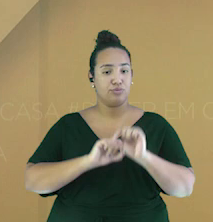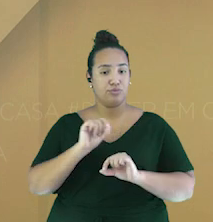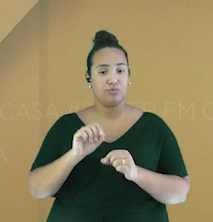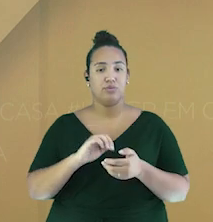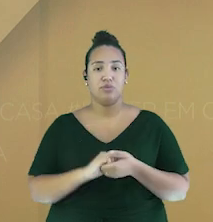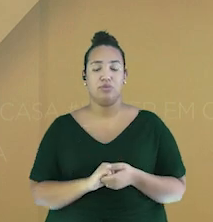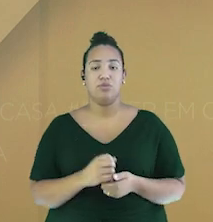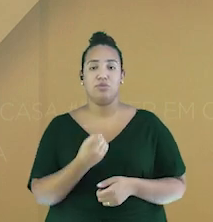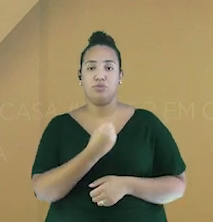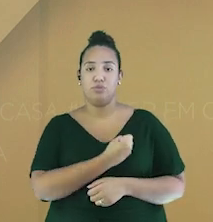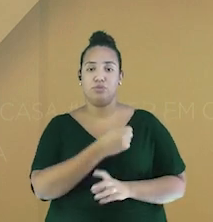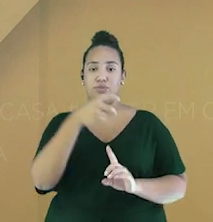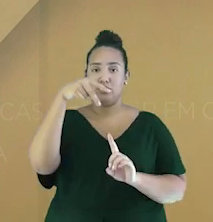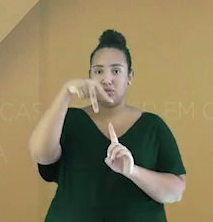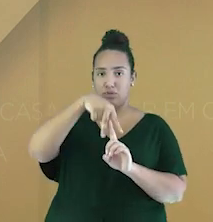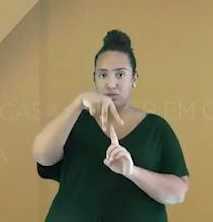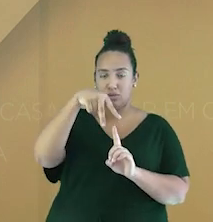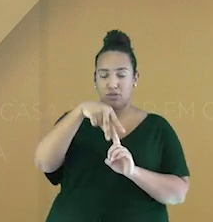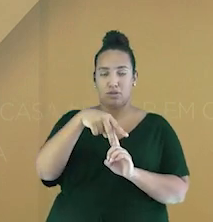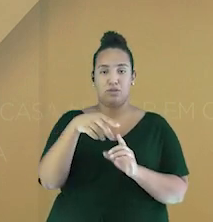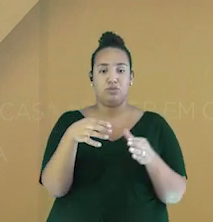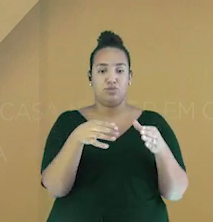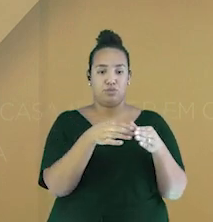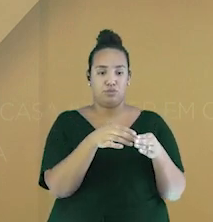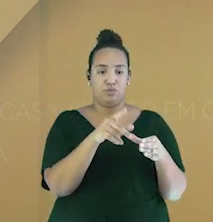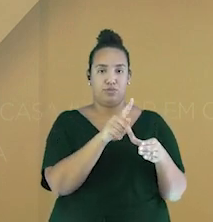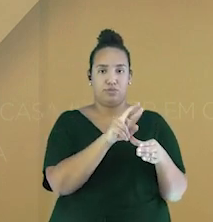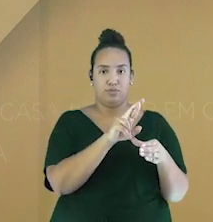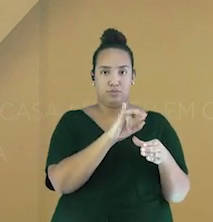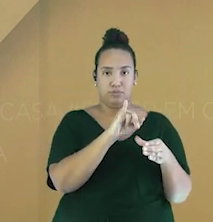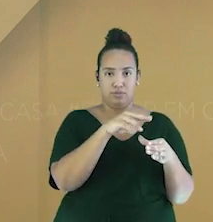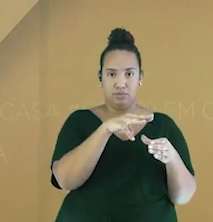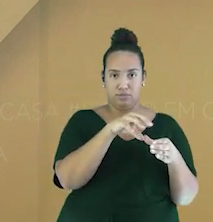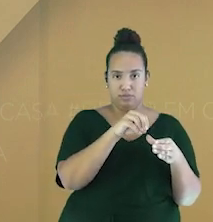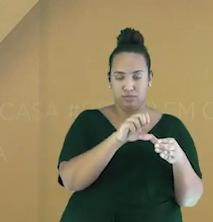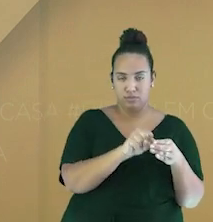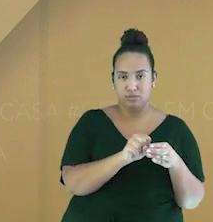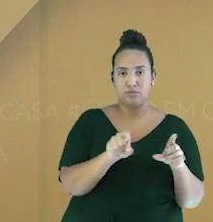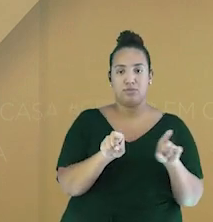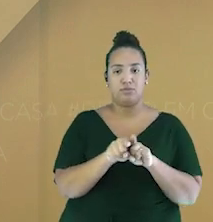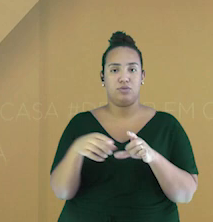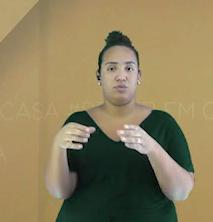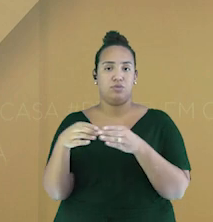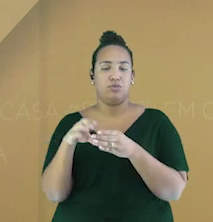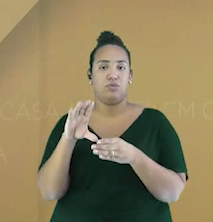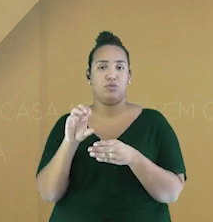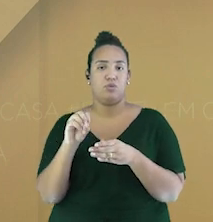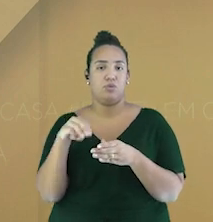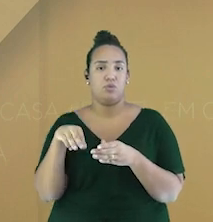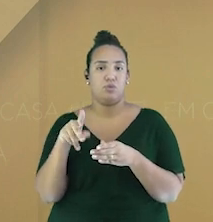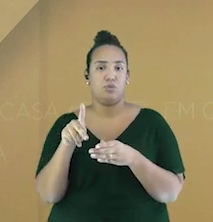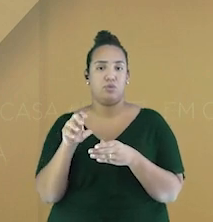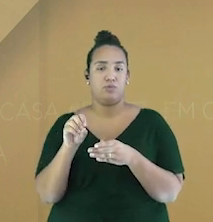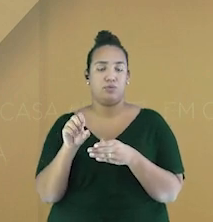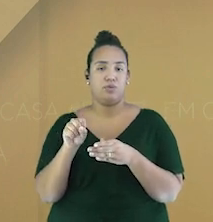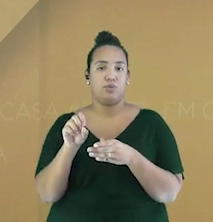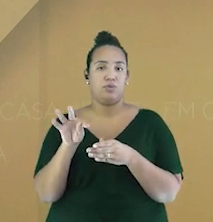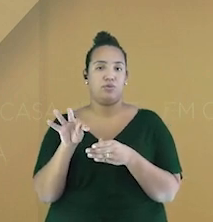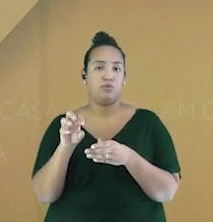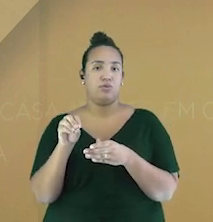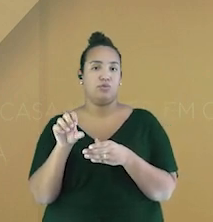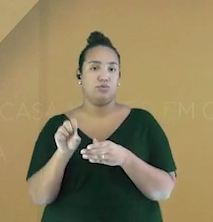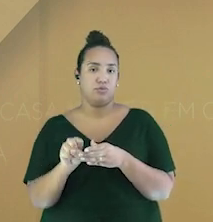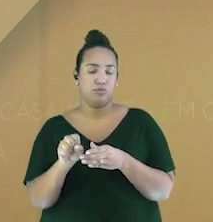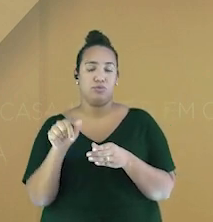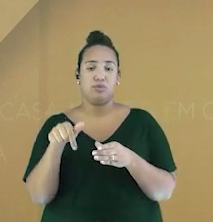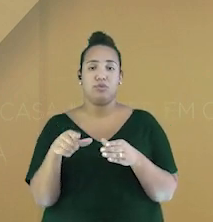números naturais em primos e compostos, estabelecer relações entre números expressas pelos termos é múltiplo